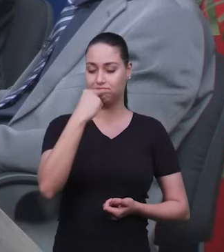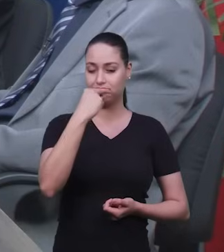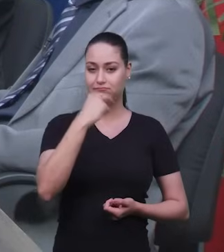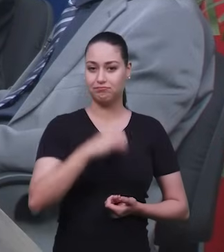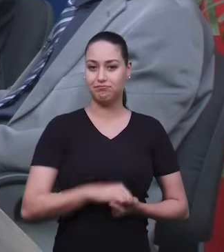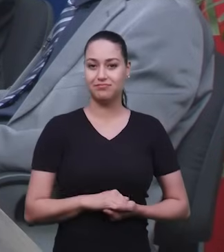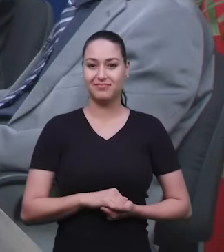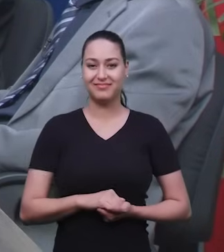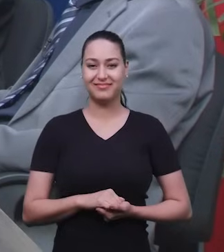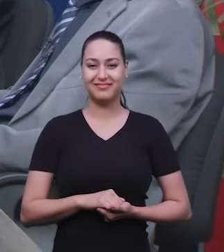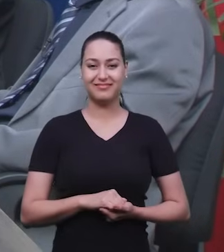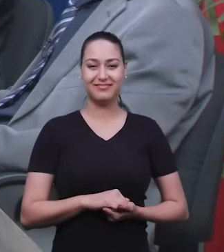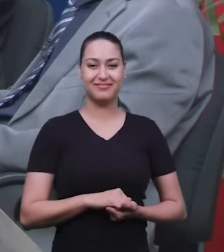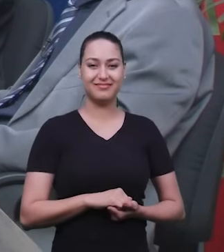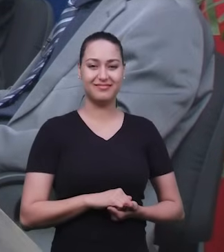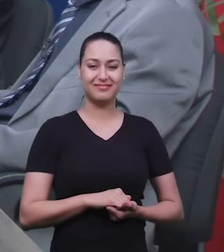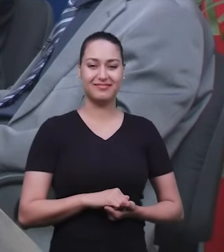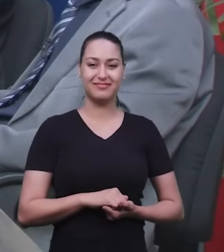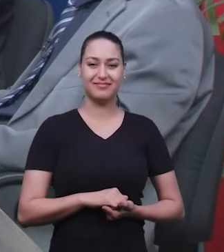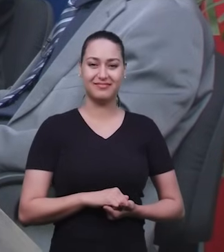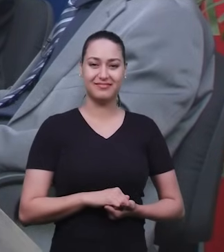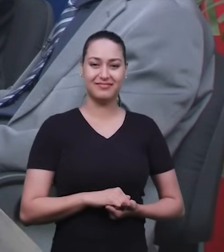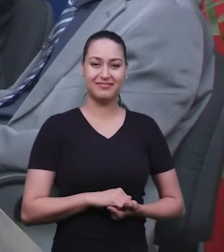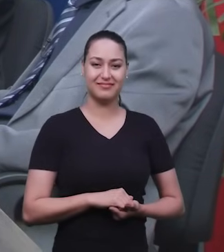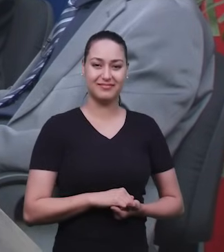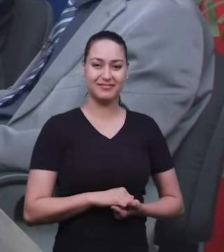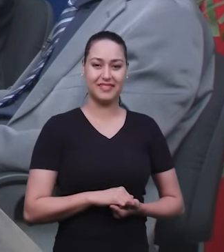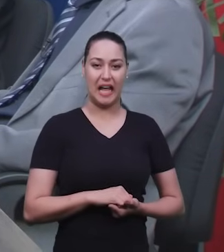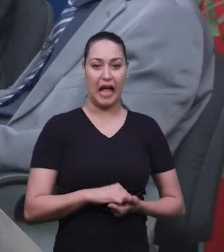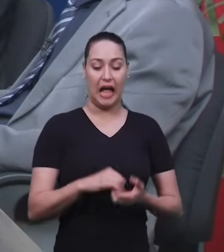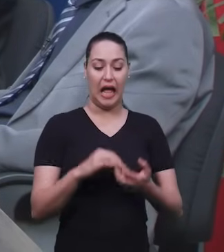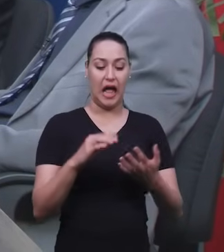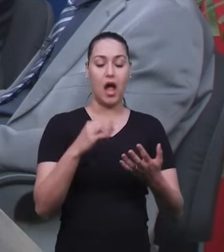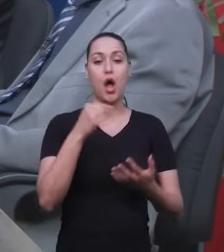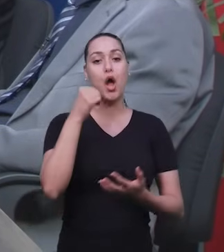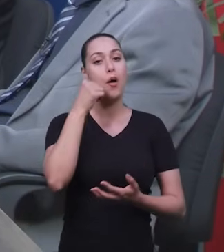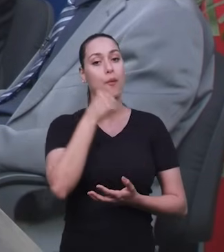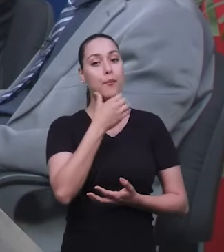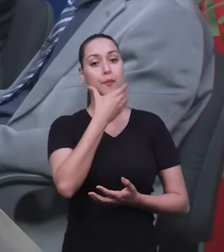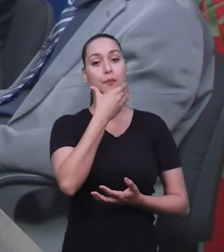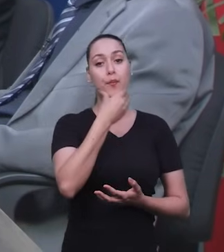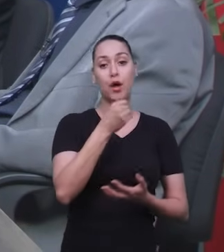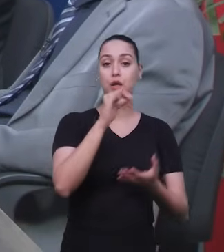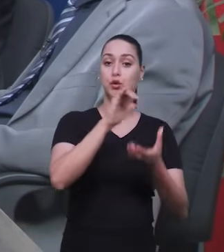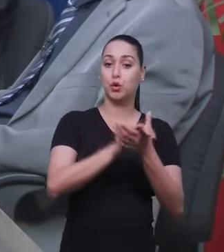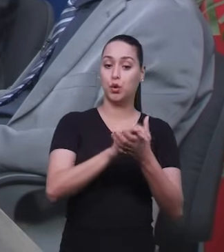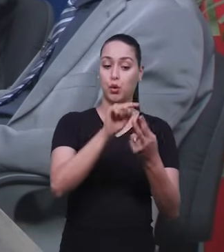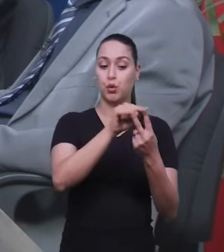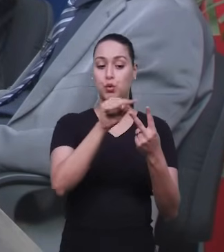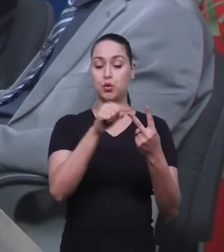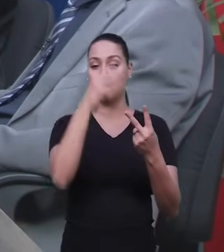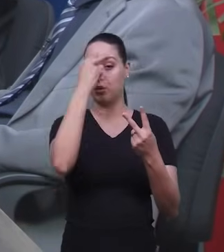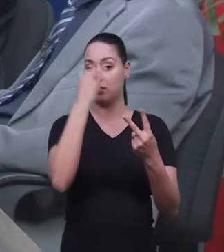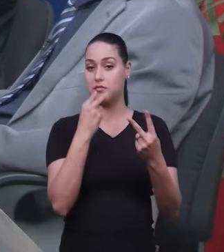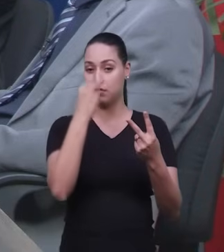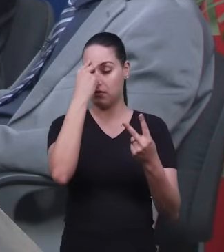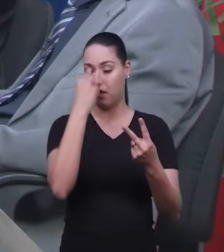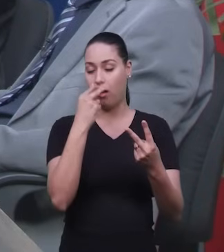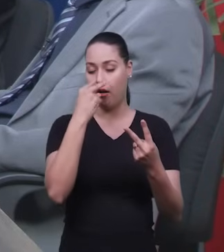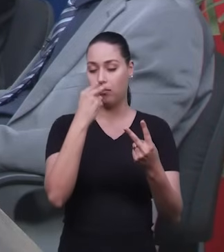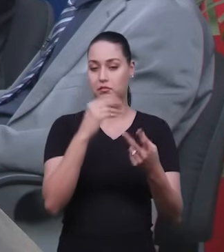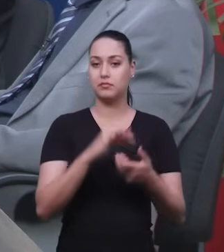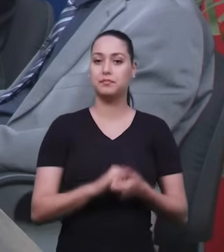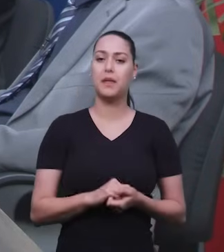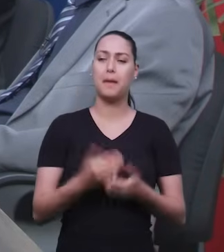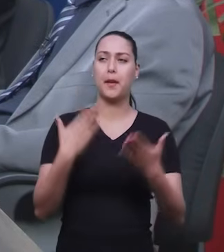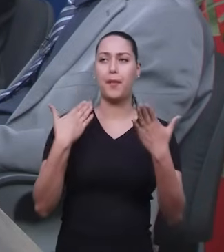Toda a família. É ele e a esposa. E Nós começamos a conversar e tudo. Ele falou que